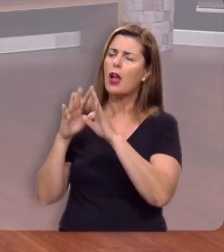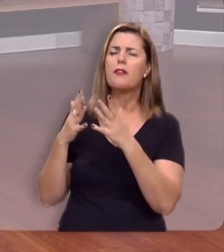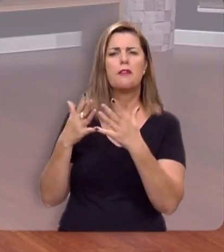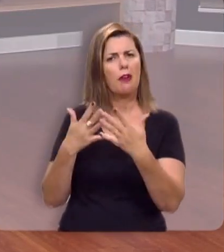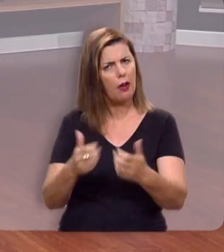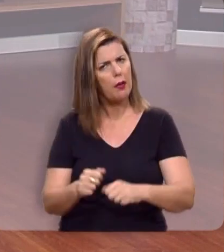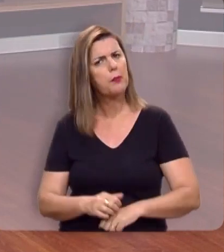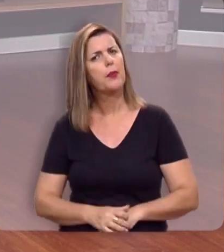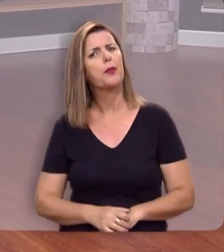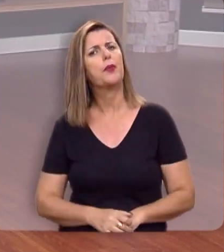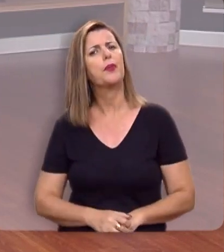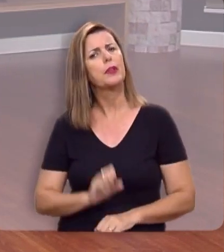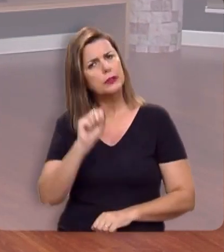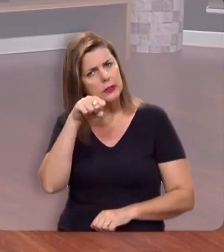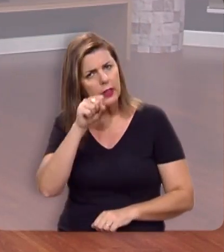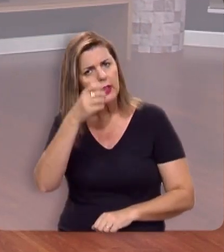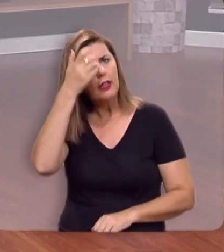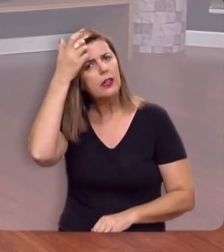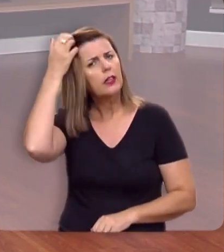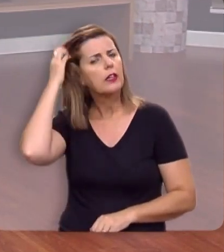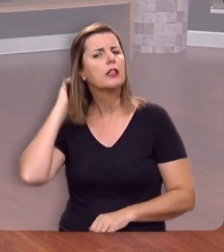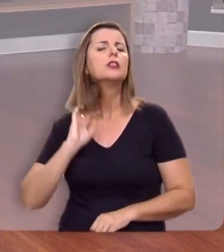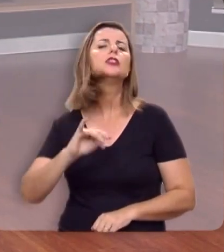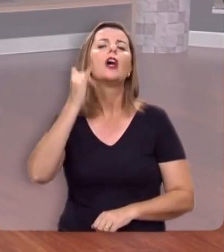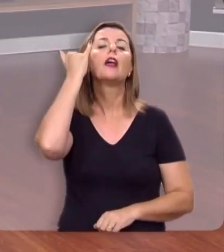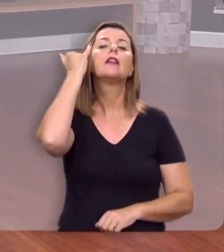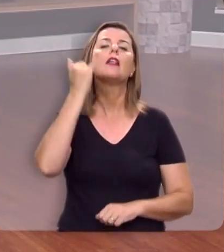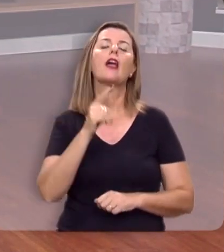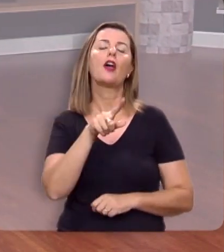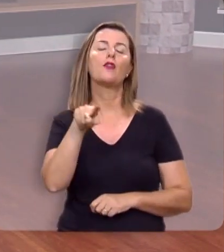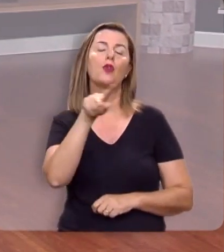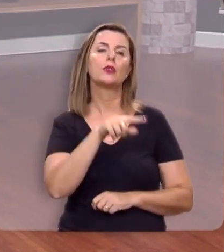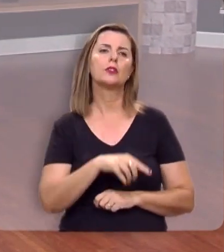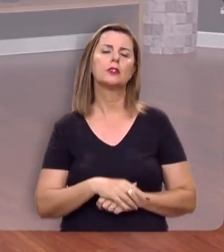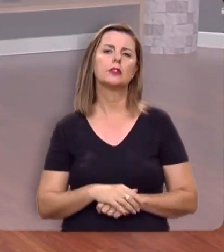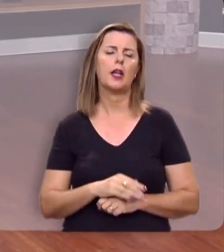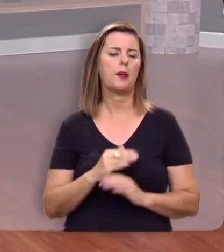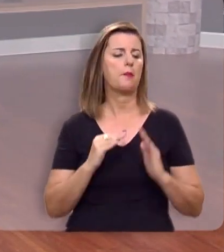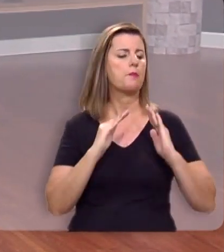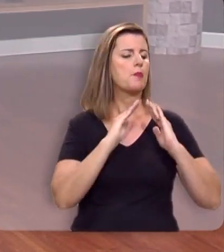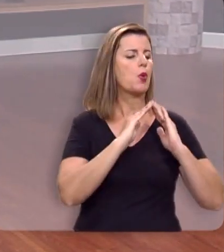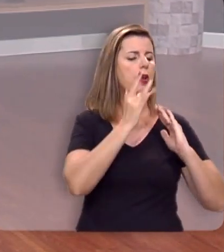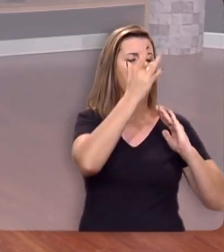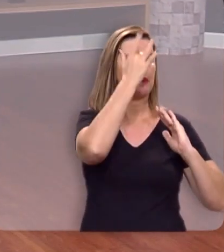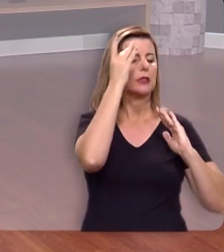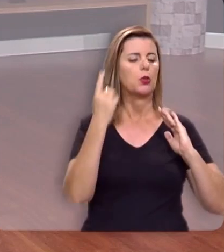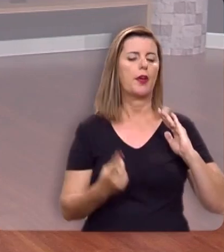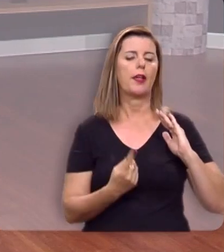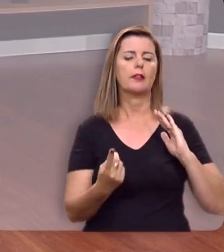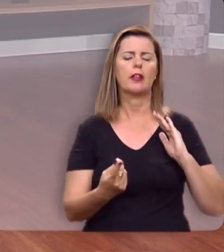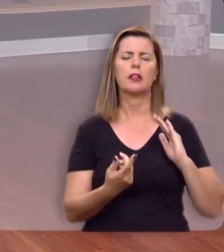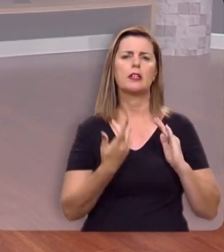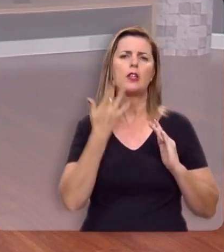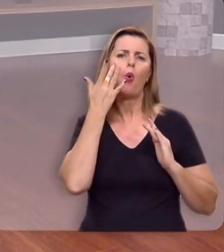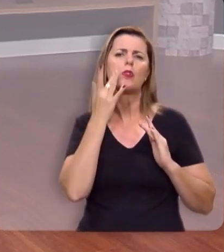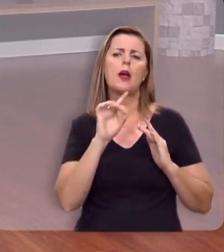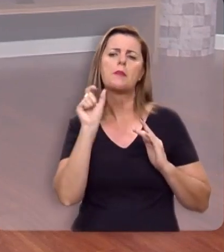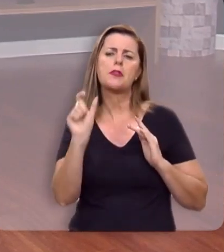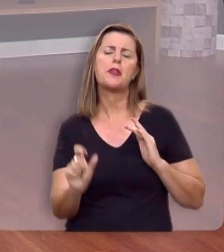que vamos, é claro. Você já imaginou você morar com alguém por toda a eternidade sem saber quem